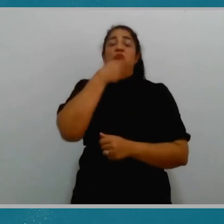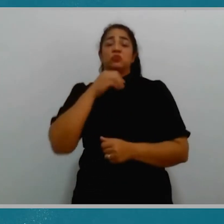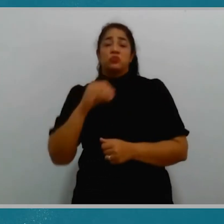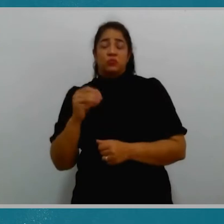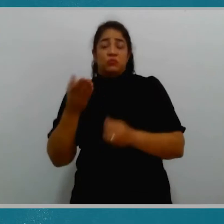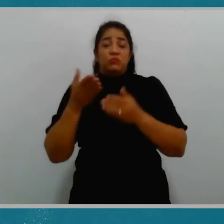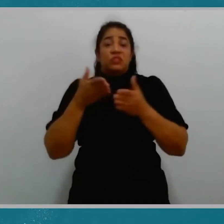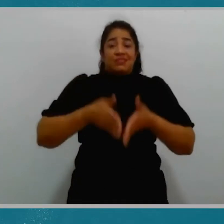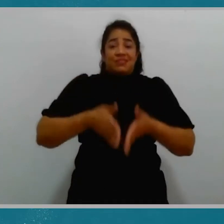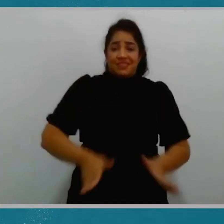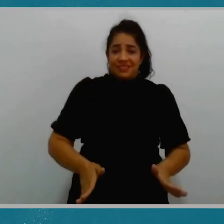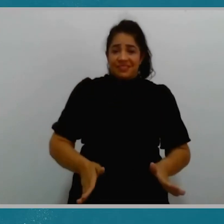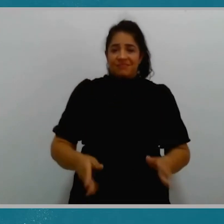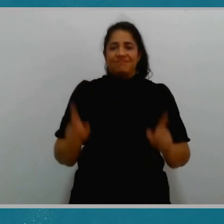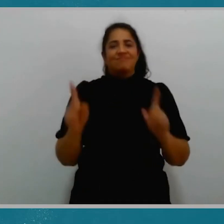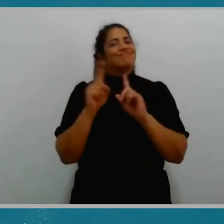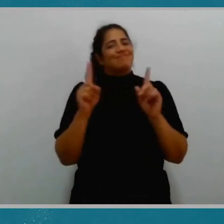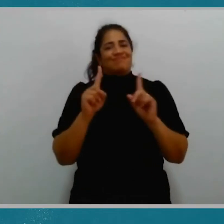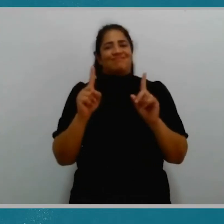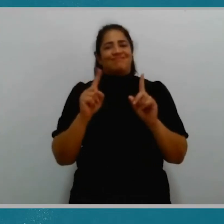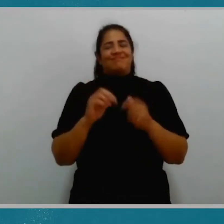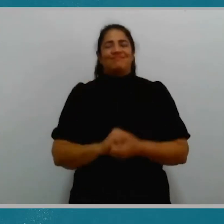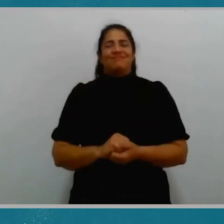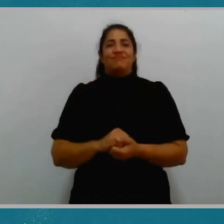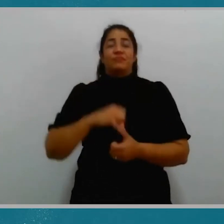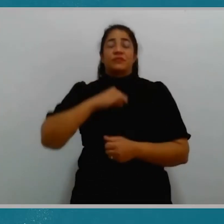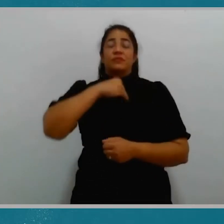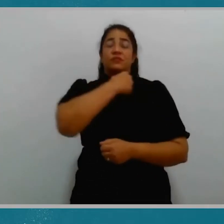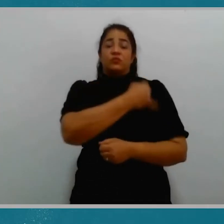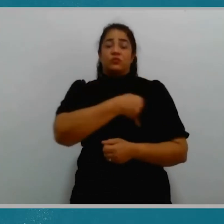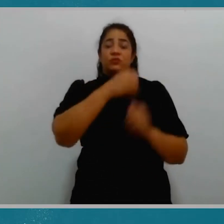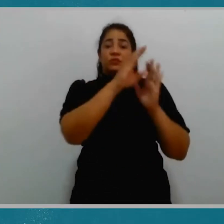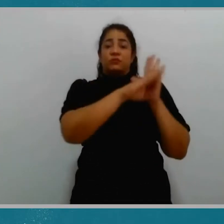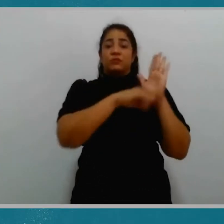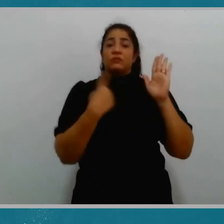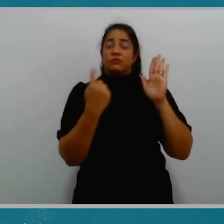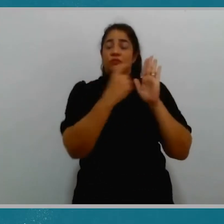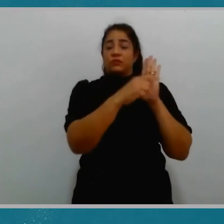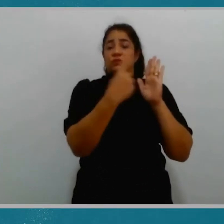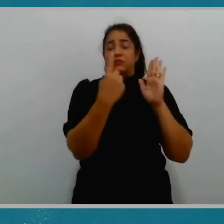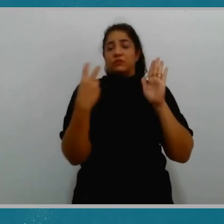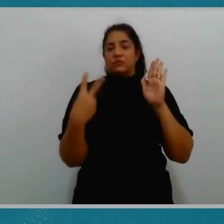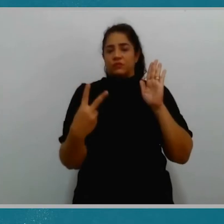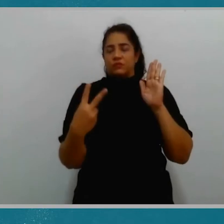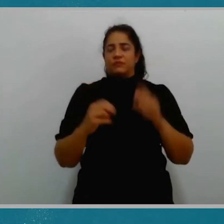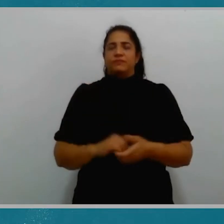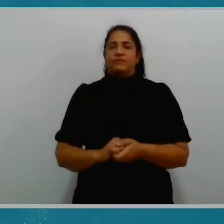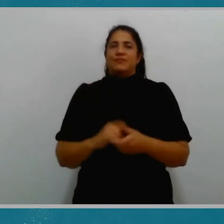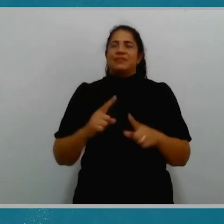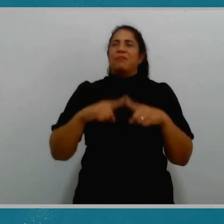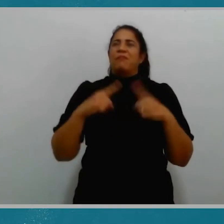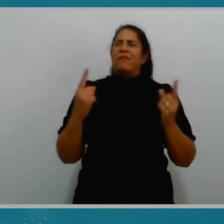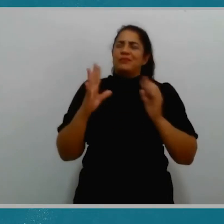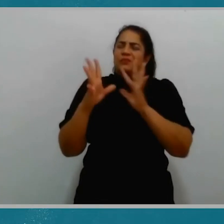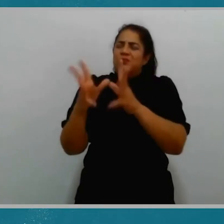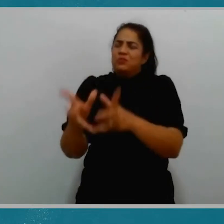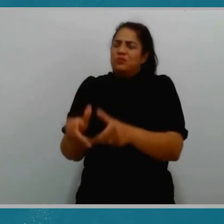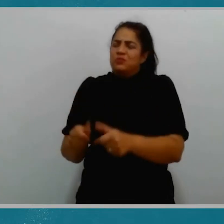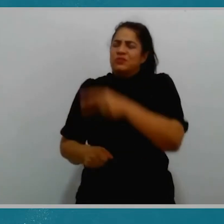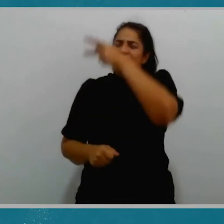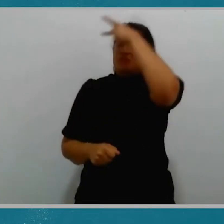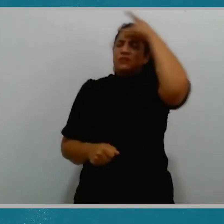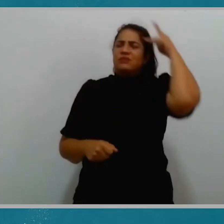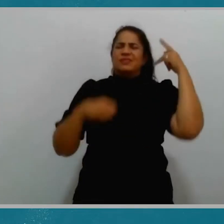Capítulo 11, João capítulo 1, versículo 12, mas a todos quantos o receberam, deu-lhes o poder de